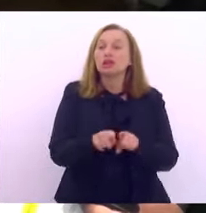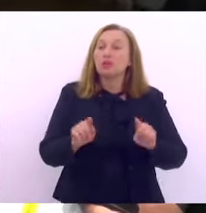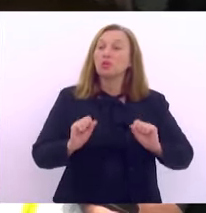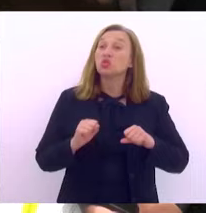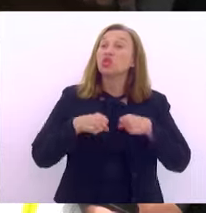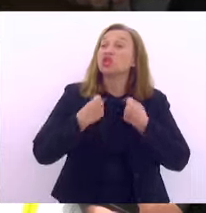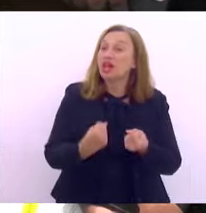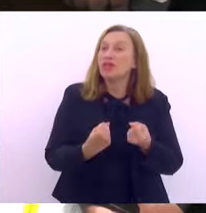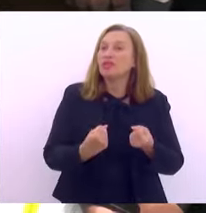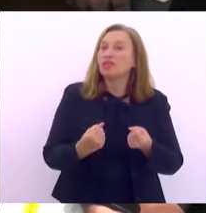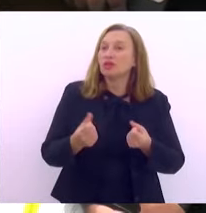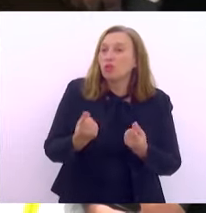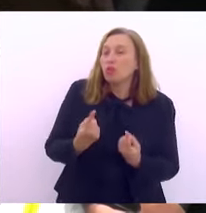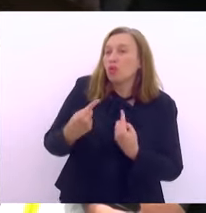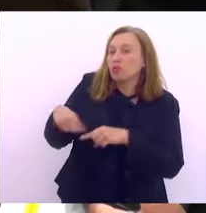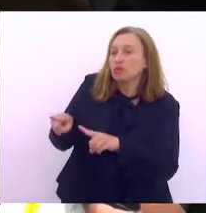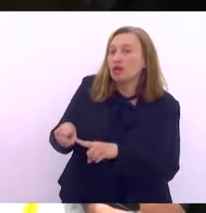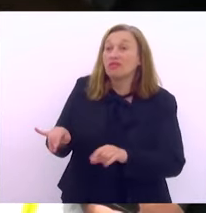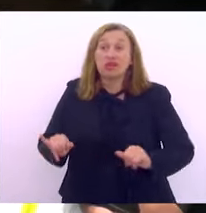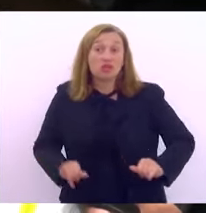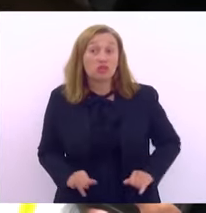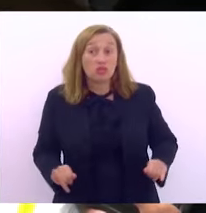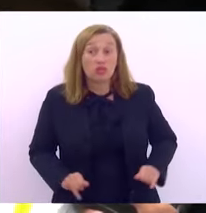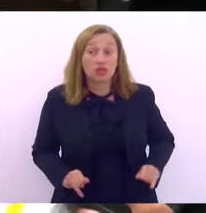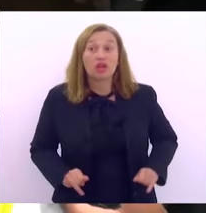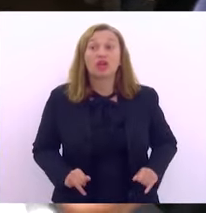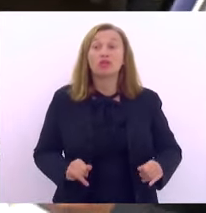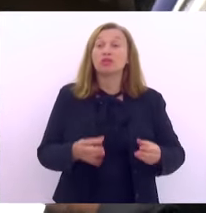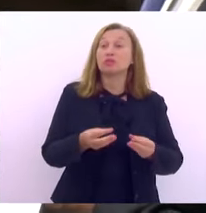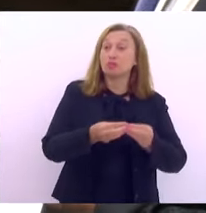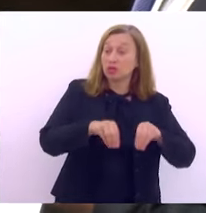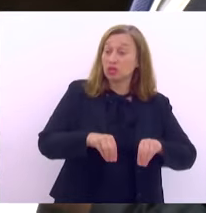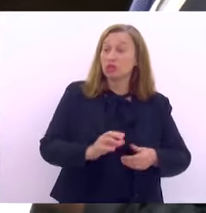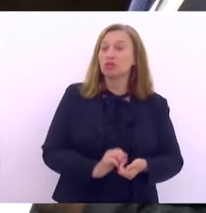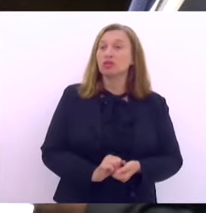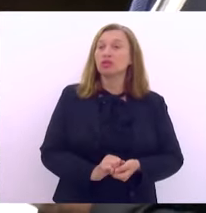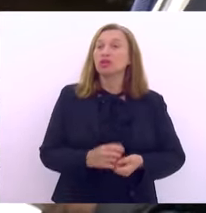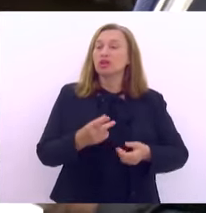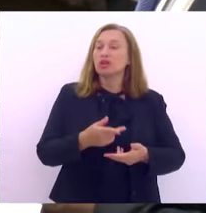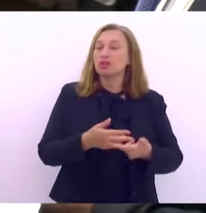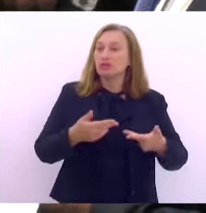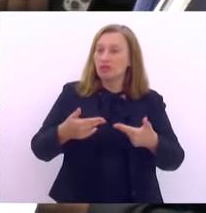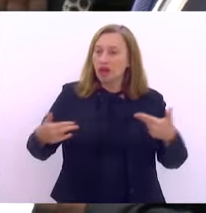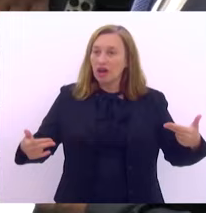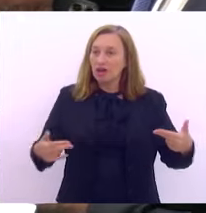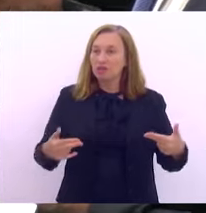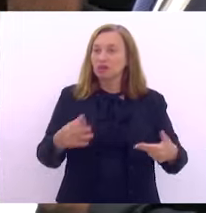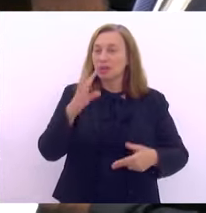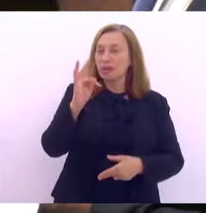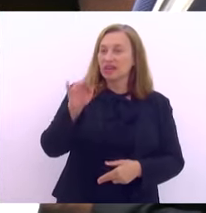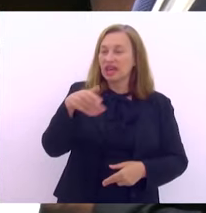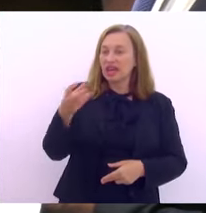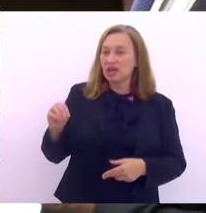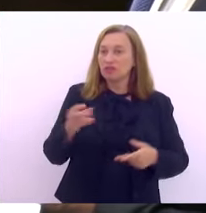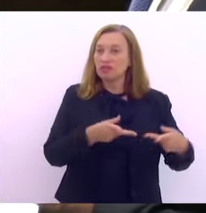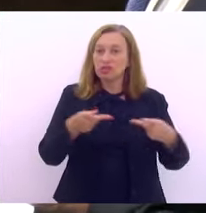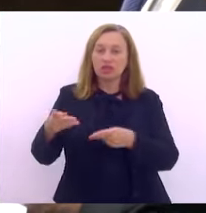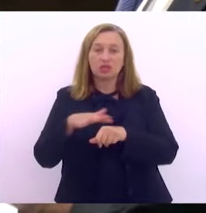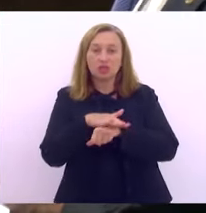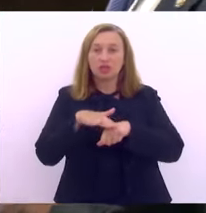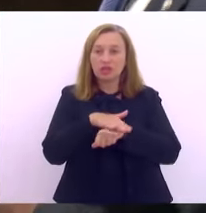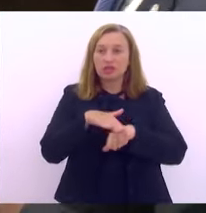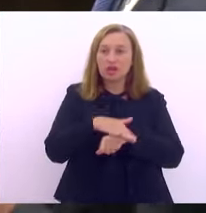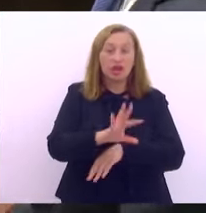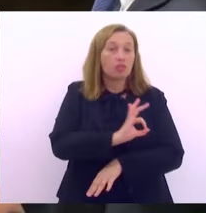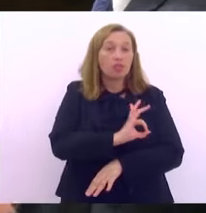defendem o contrário. Vão sofrer com essas consequências. Eu tive vários batalhões agora visitando, conversando, E a